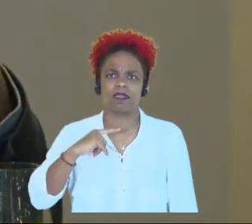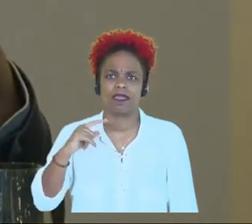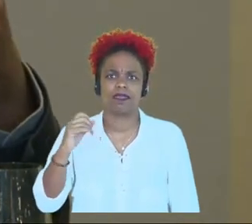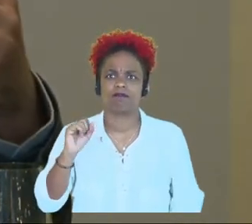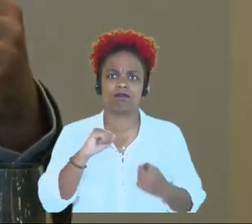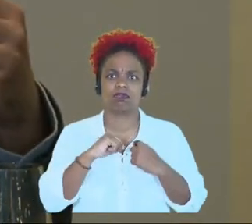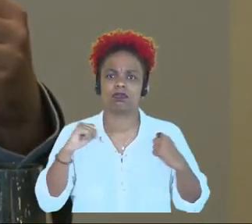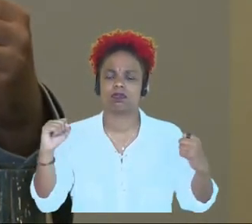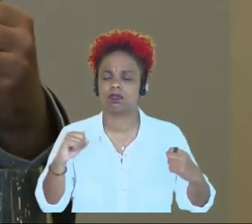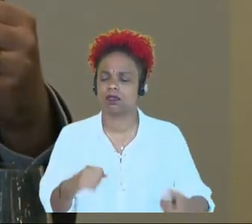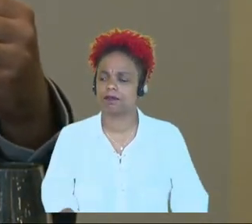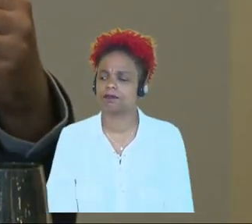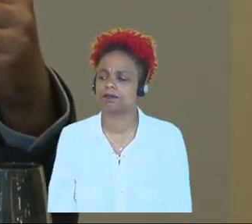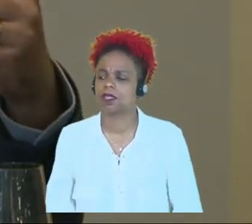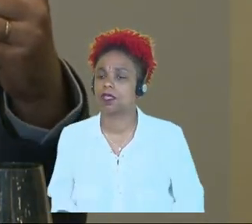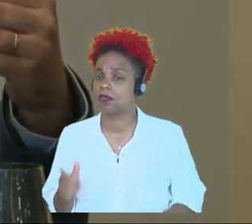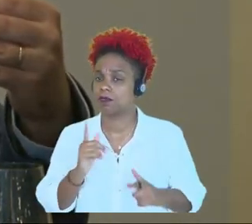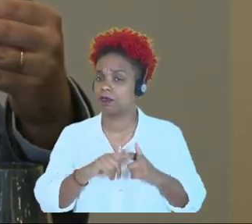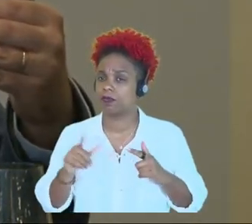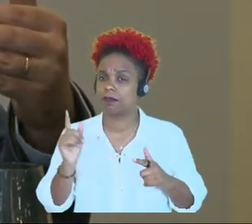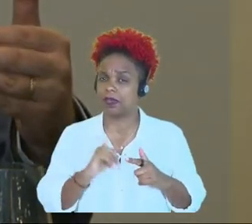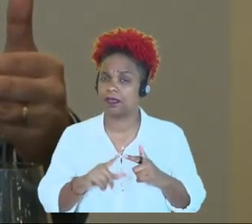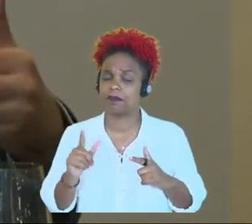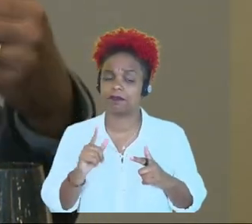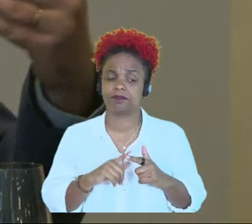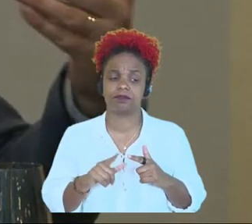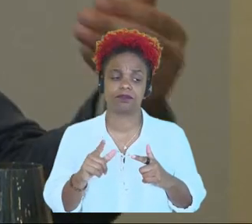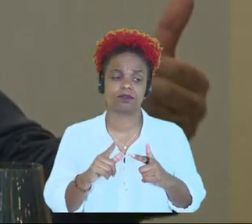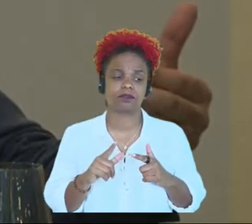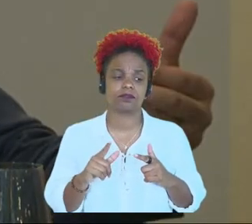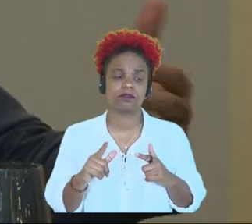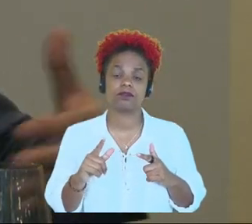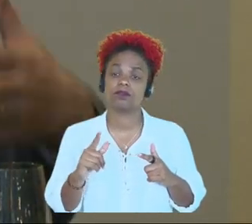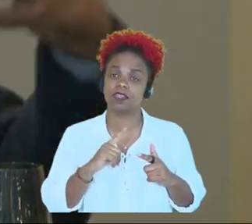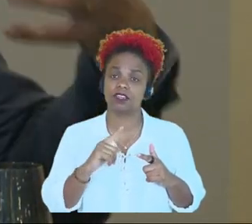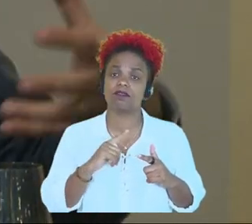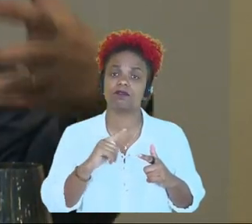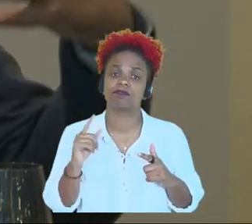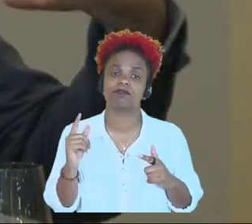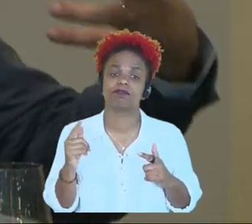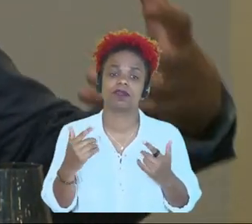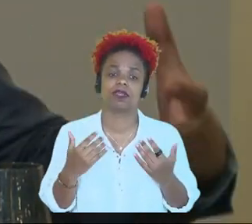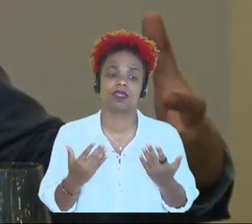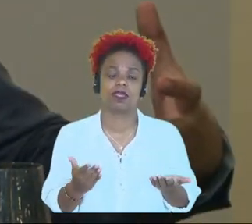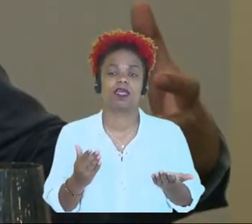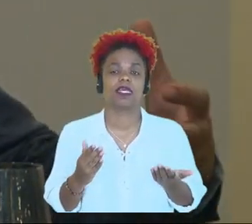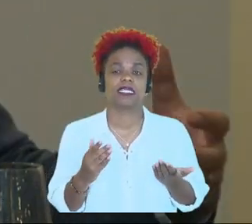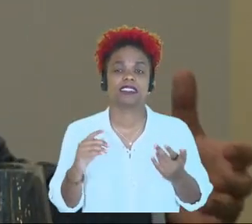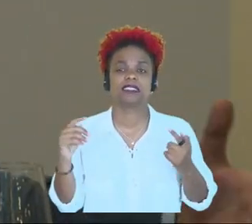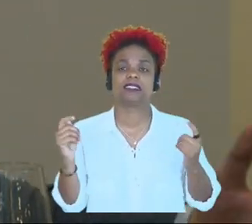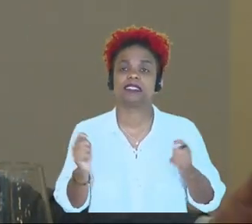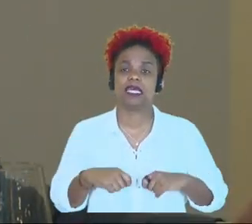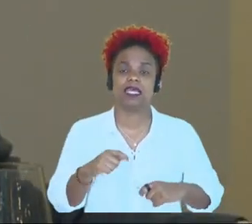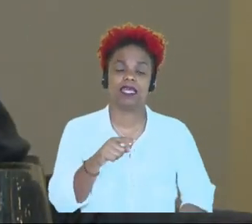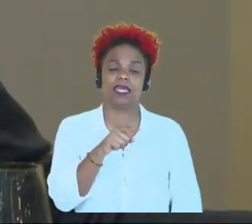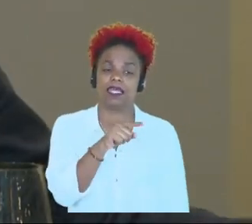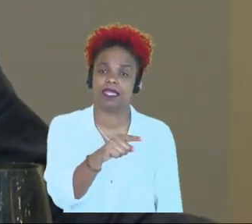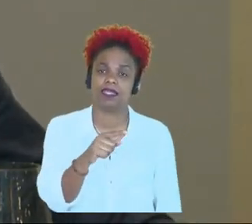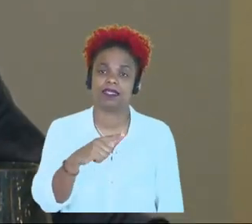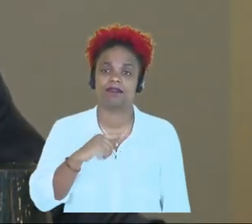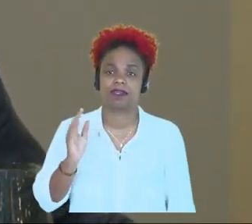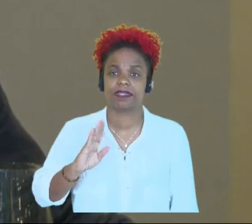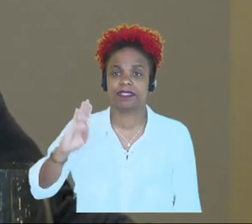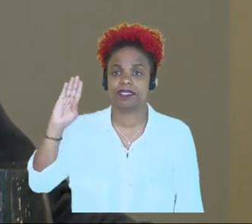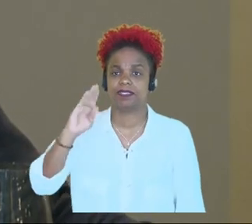O problema é que essa grandeza o cacifa, o viabiliza para ser